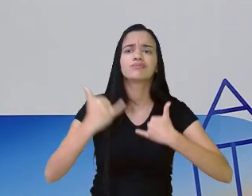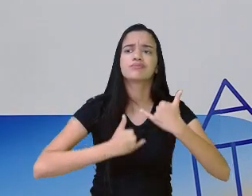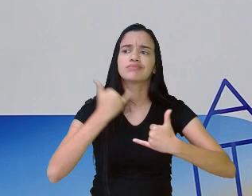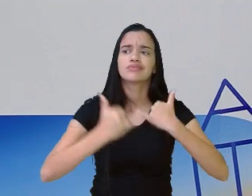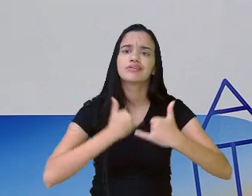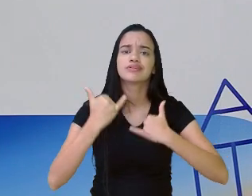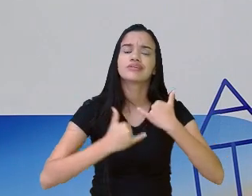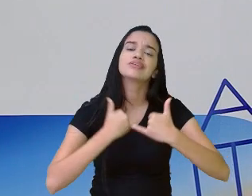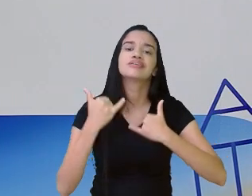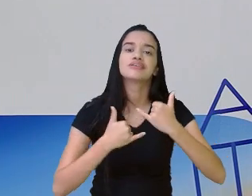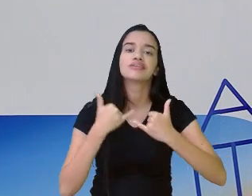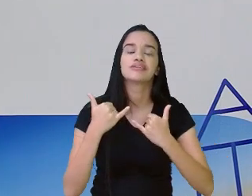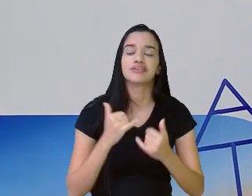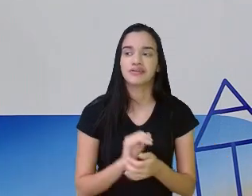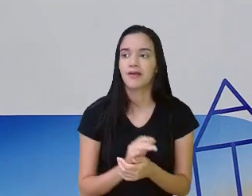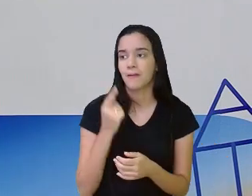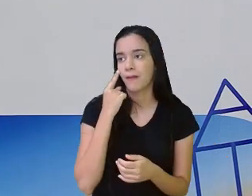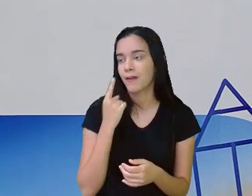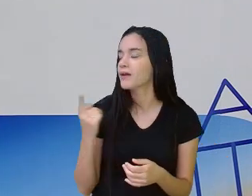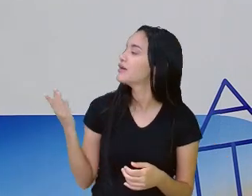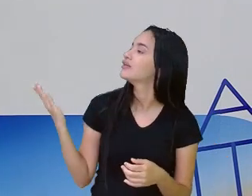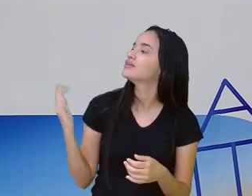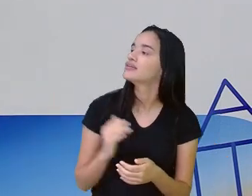brincadeirinha, dividir com a professora Abigail.